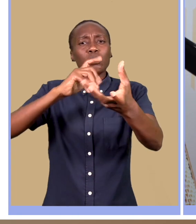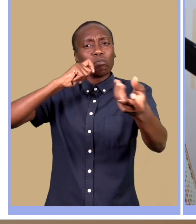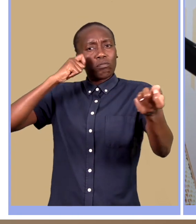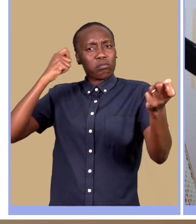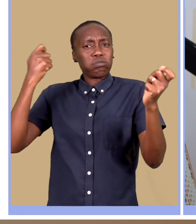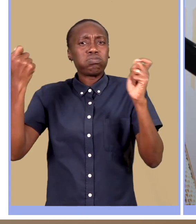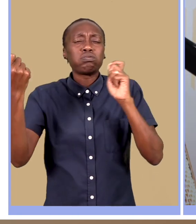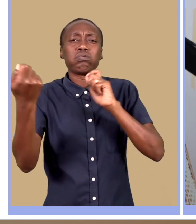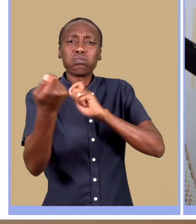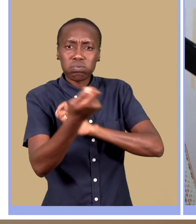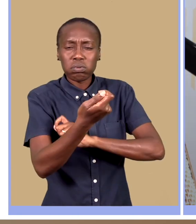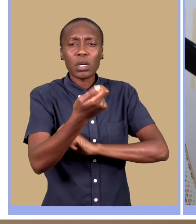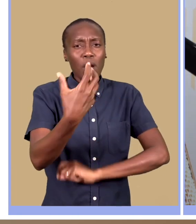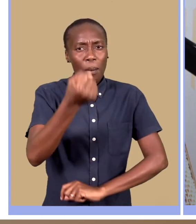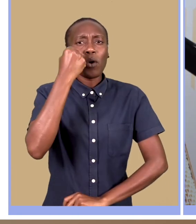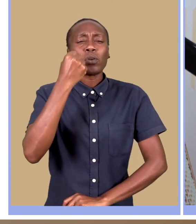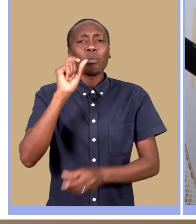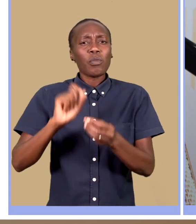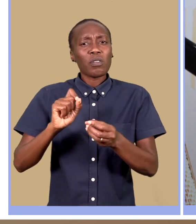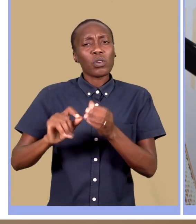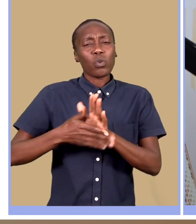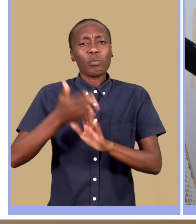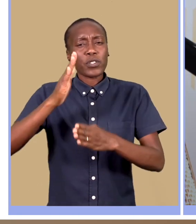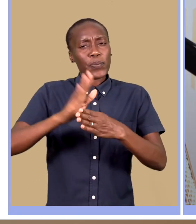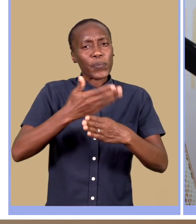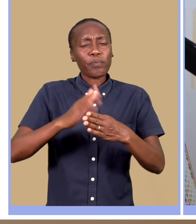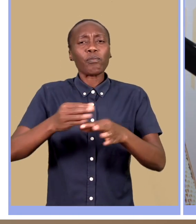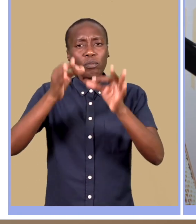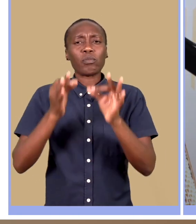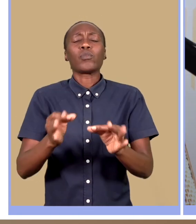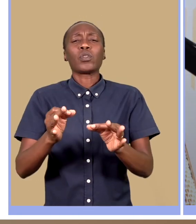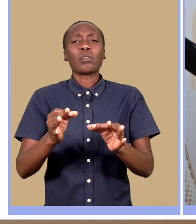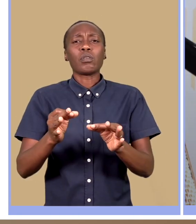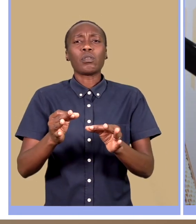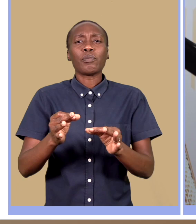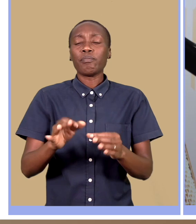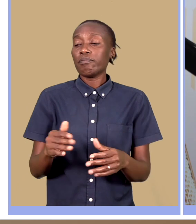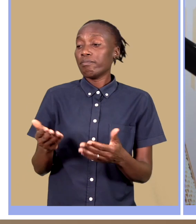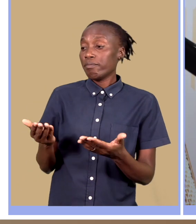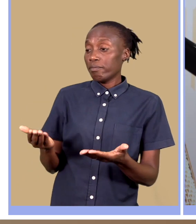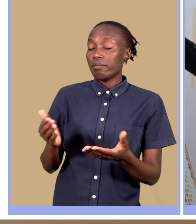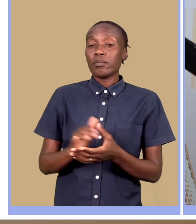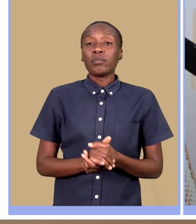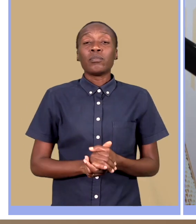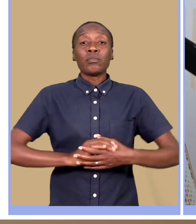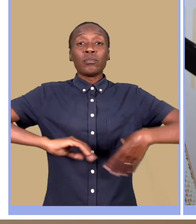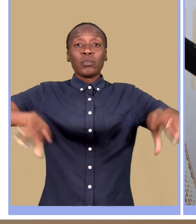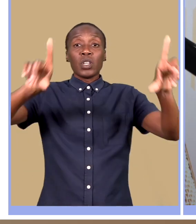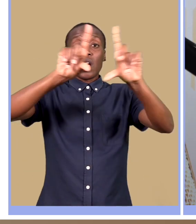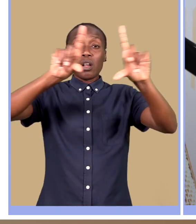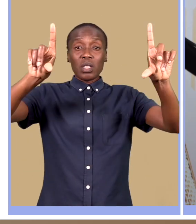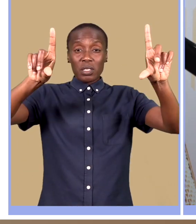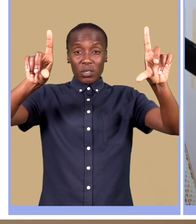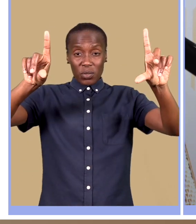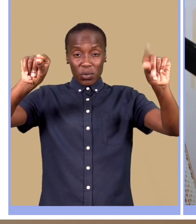saber em algo de útil e de prático no momento necessário. Exatamente. Bom, há um